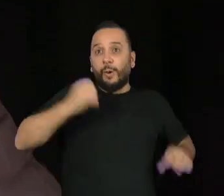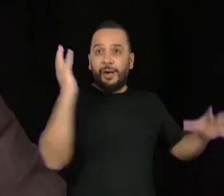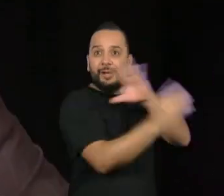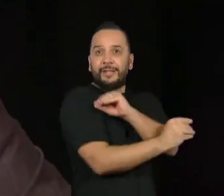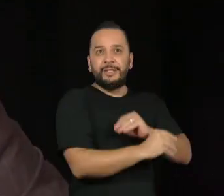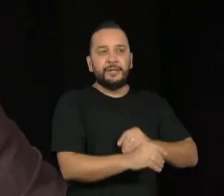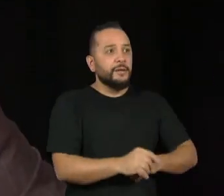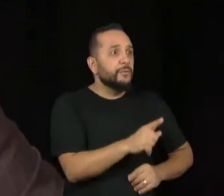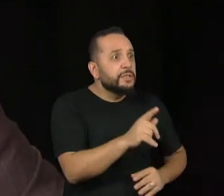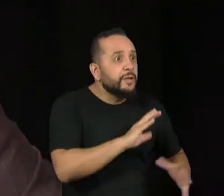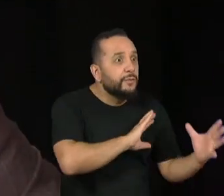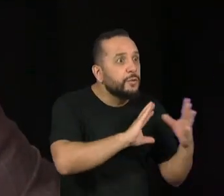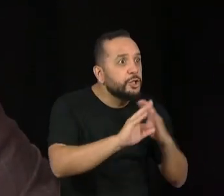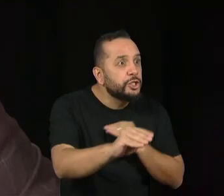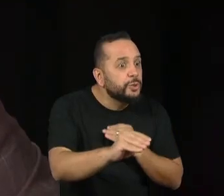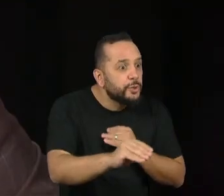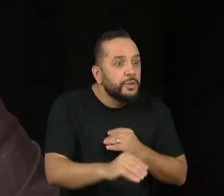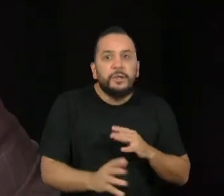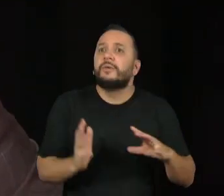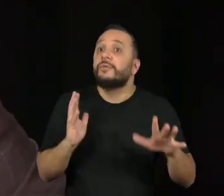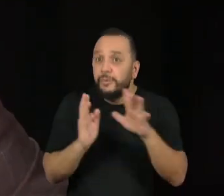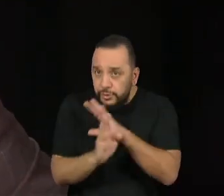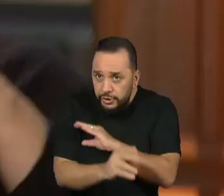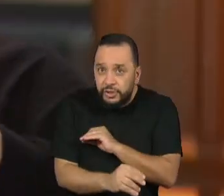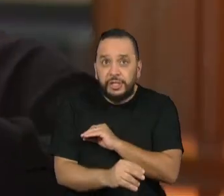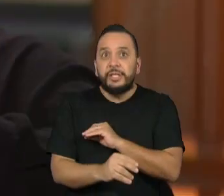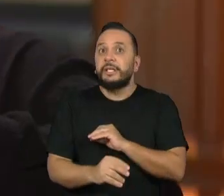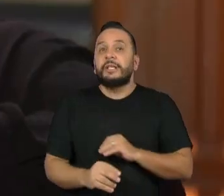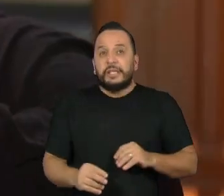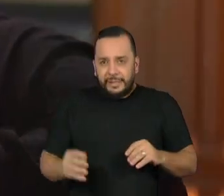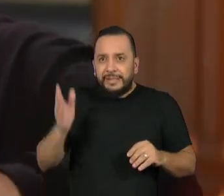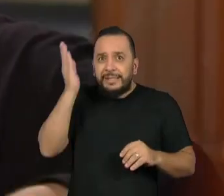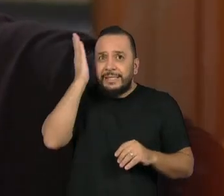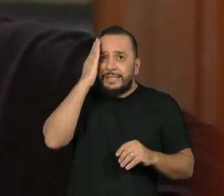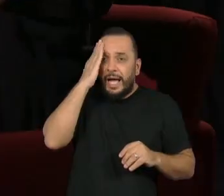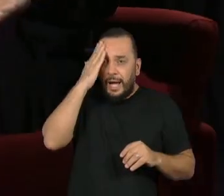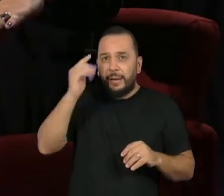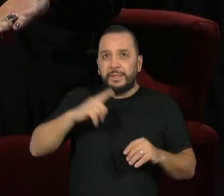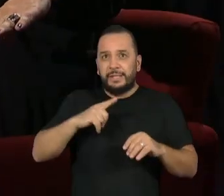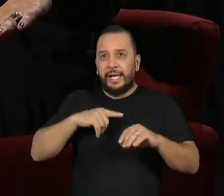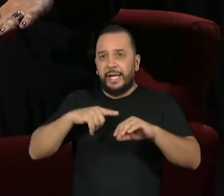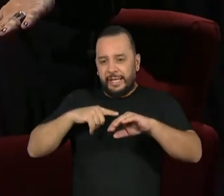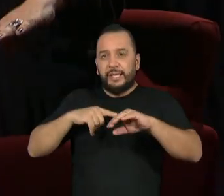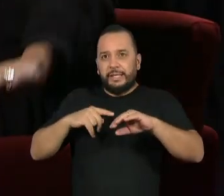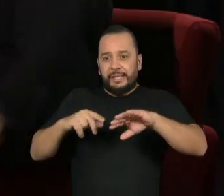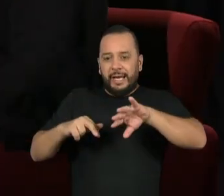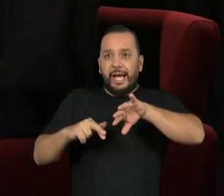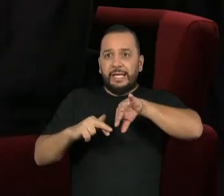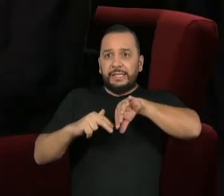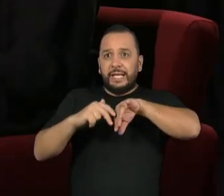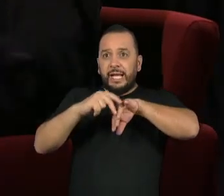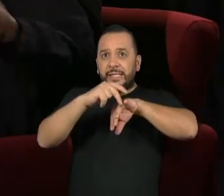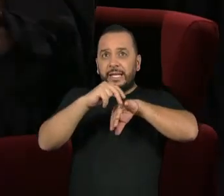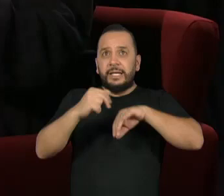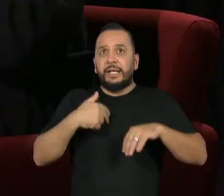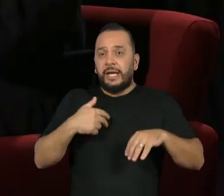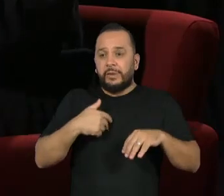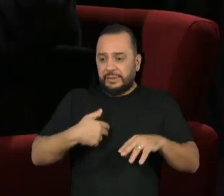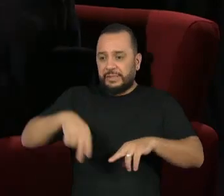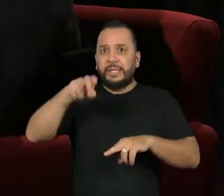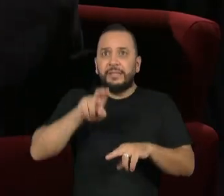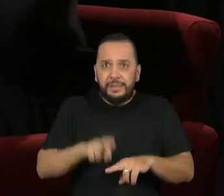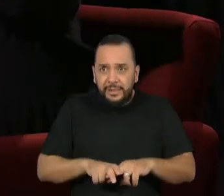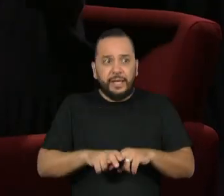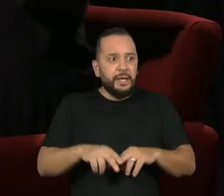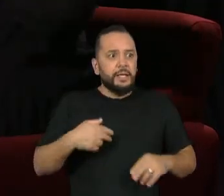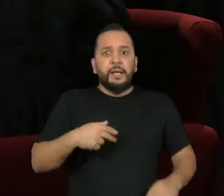Você fugiu do guache e foram todos passei naquela engraçada aquela vai ficar dicas em frente da igreja dos dominicanos sentem Todo Mundo Em